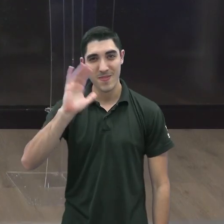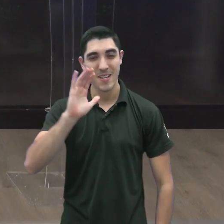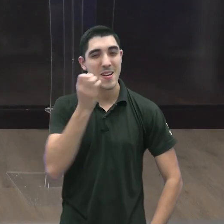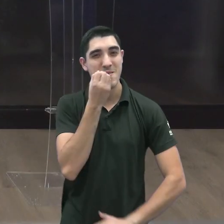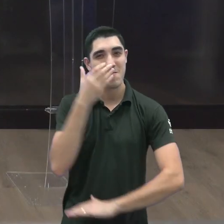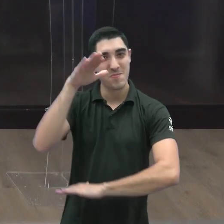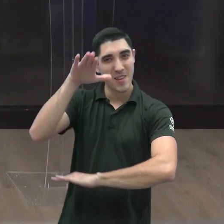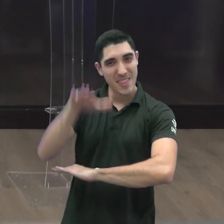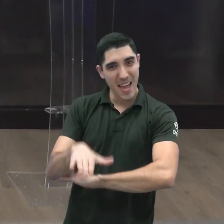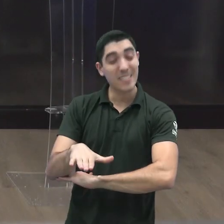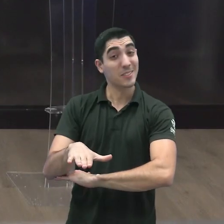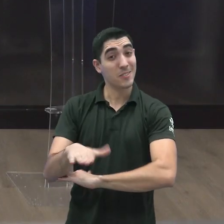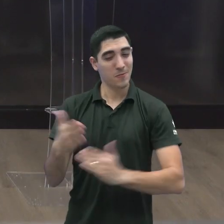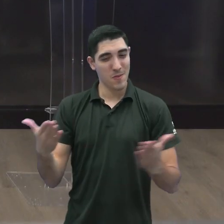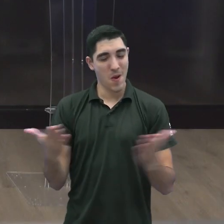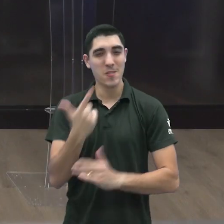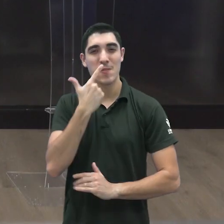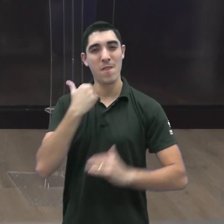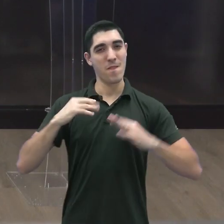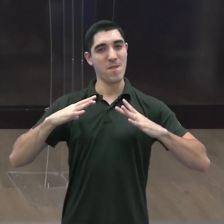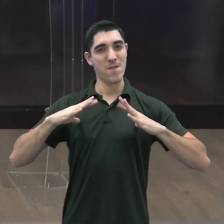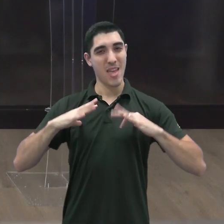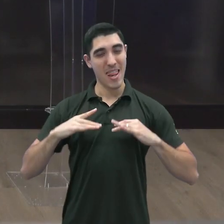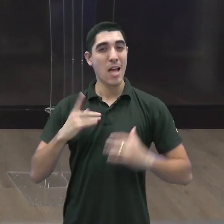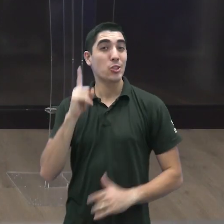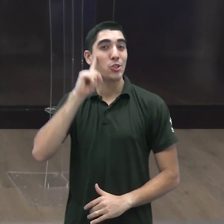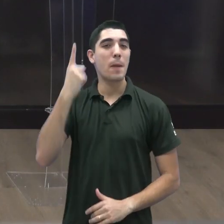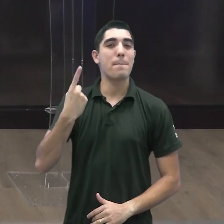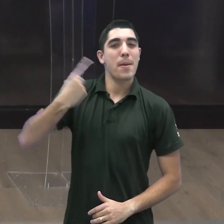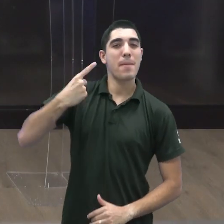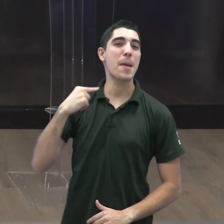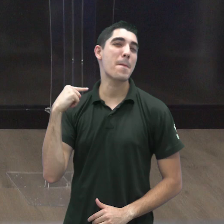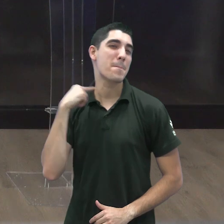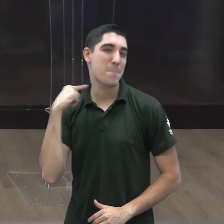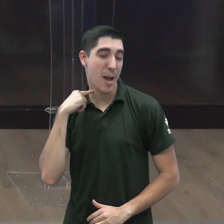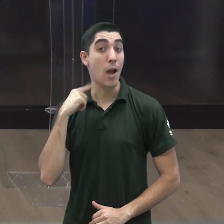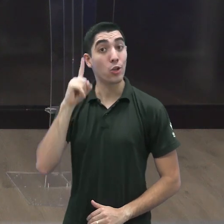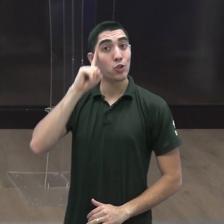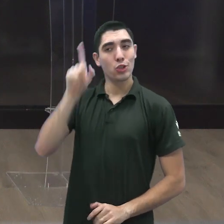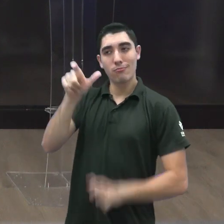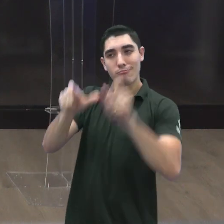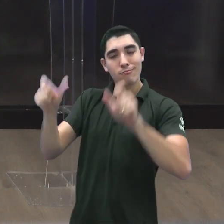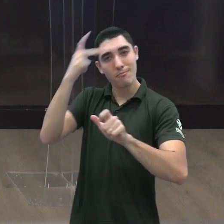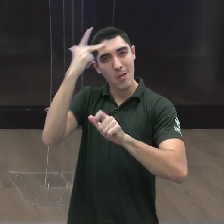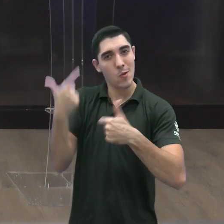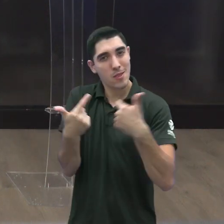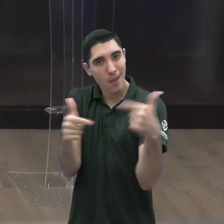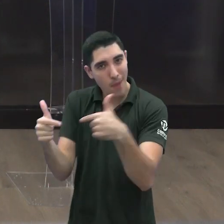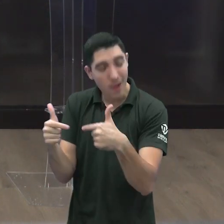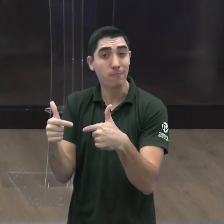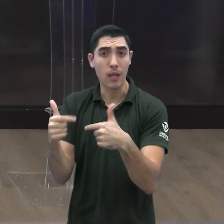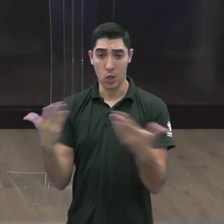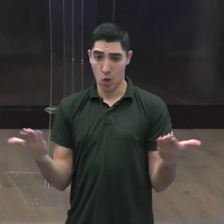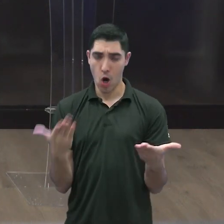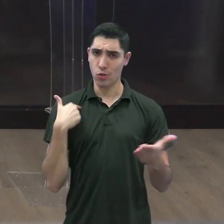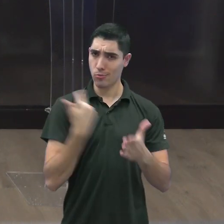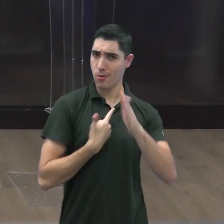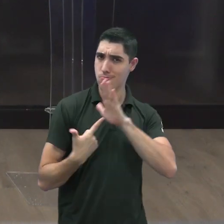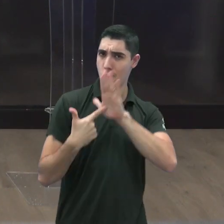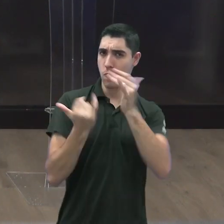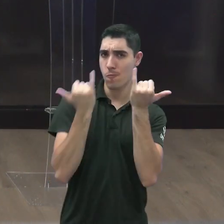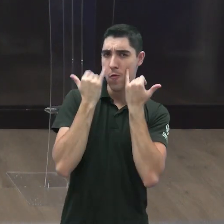Muito boa tarde para você nesse feriado de 1º de maio, Dia do Trabalhador, e a gente está aqui para levar para você informação